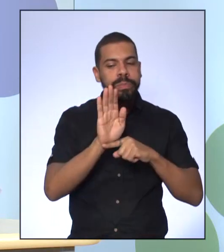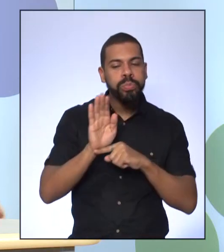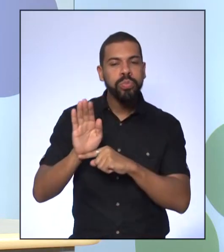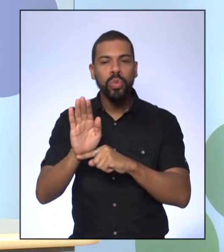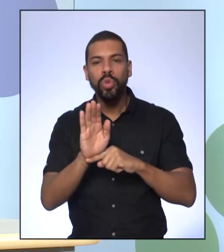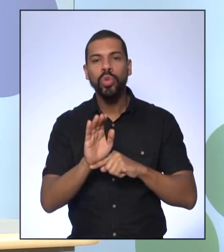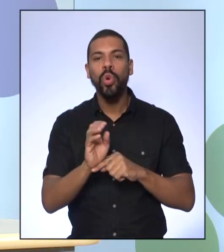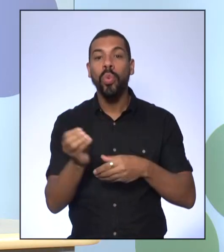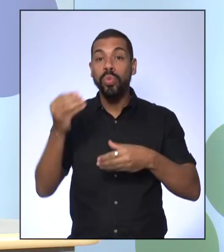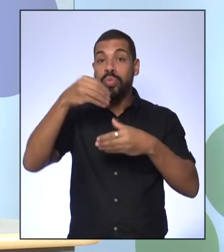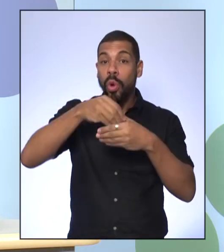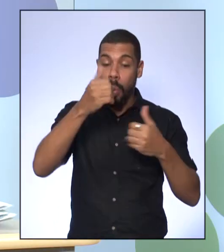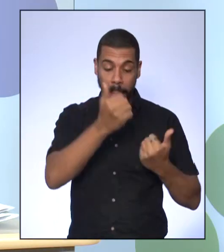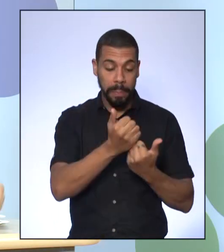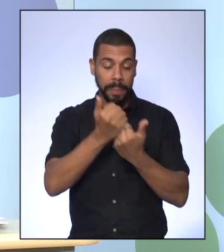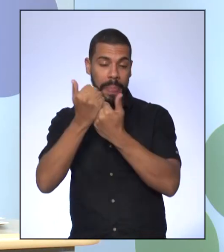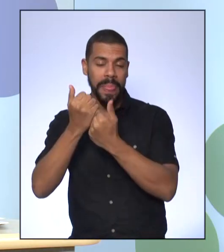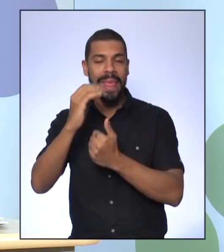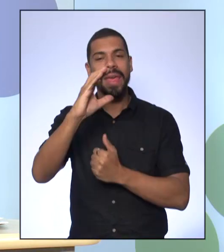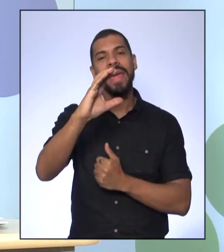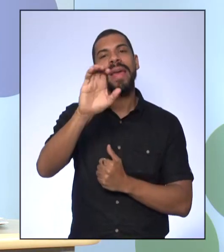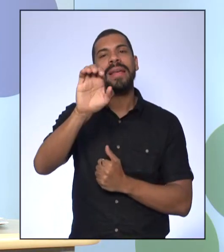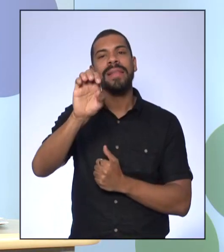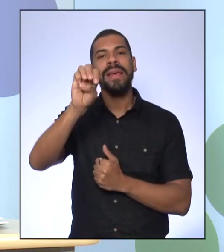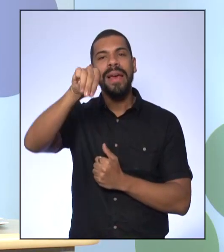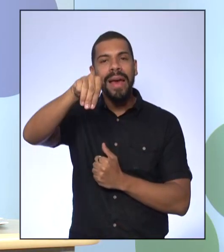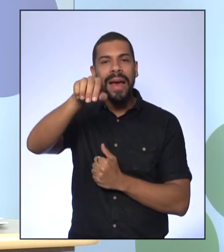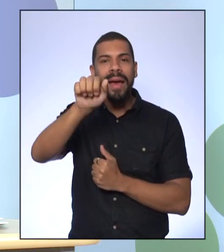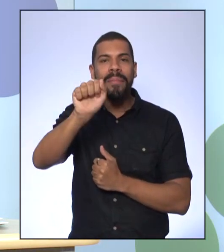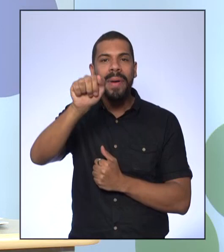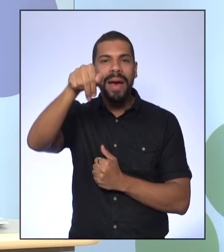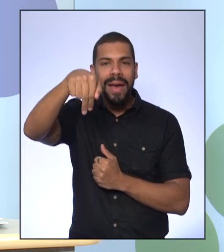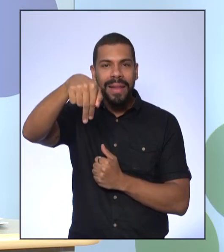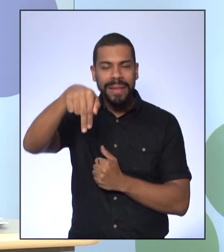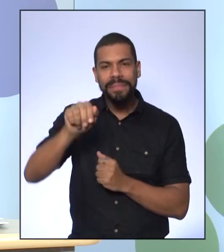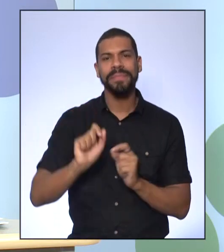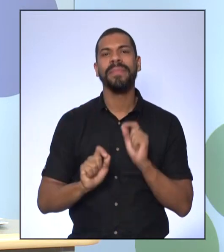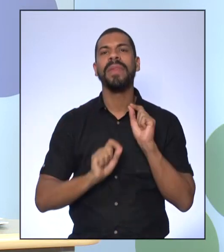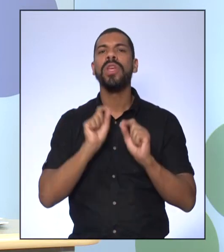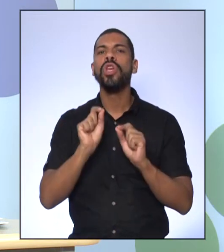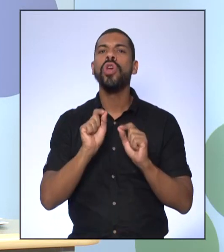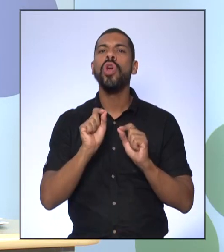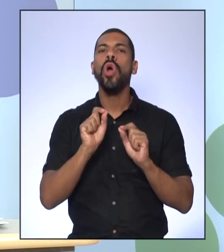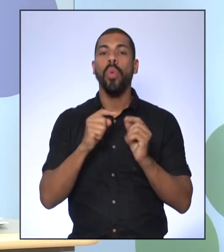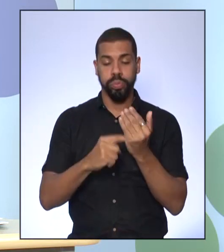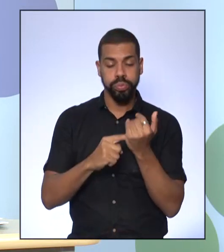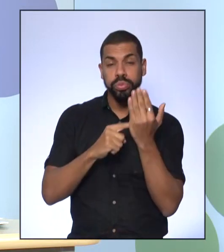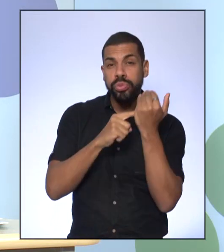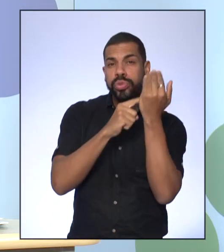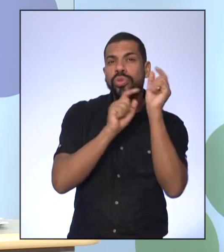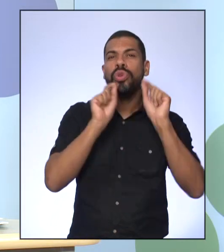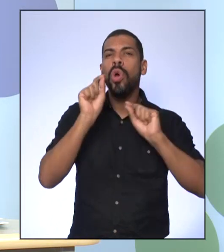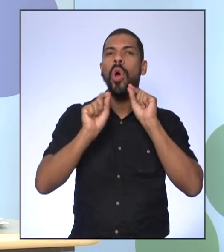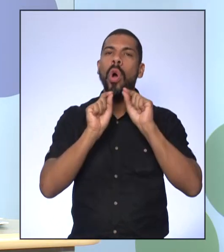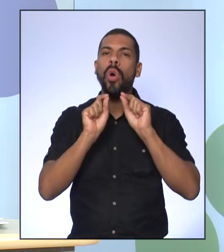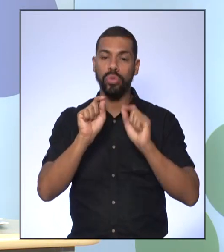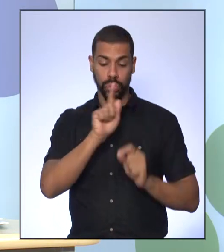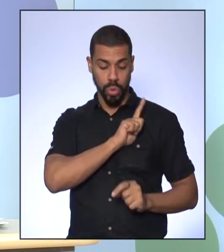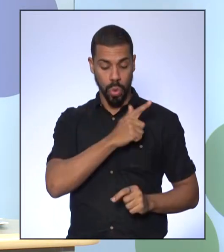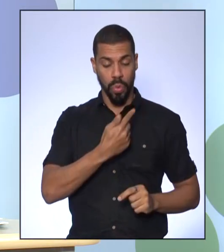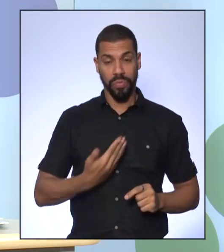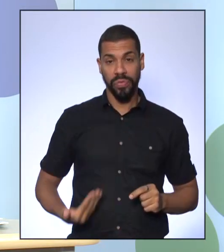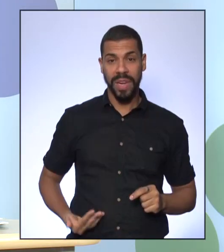do CEMADEM, que faz parte do Ministério da Ciência, Tecnologia e Inovação, do governo federal, é